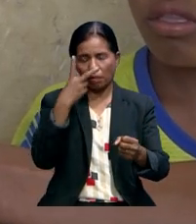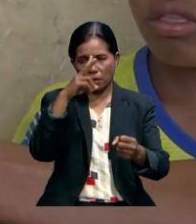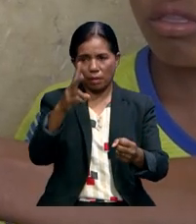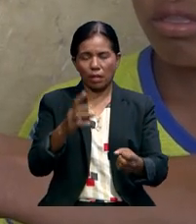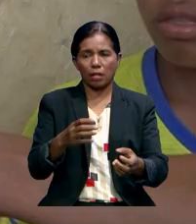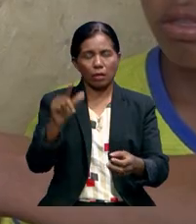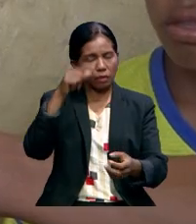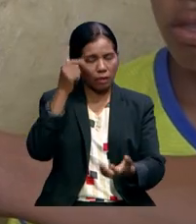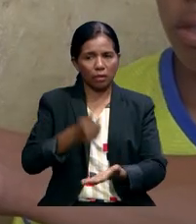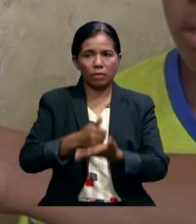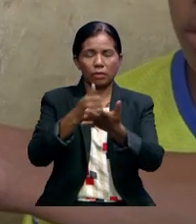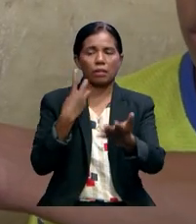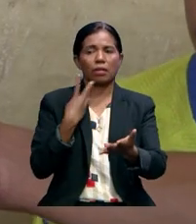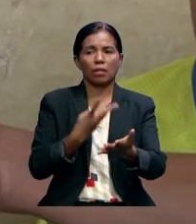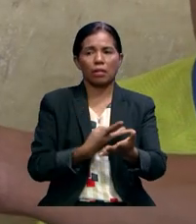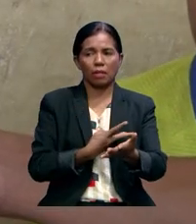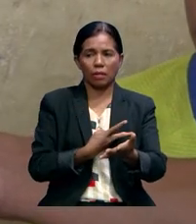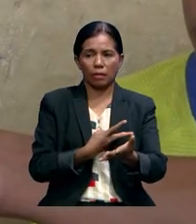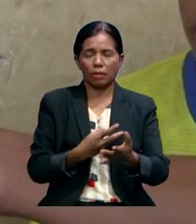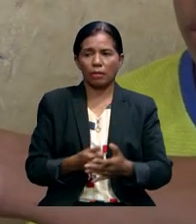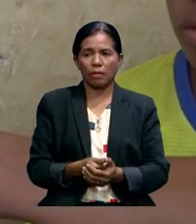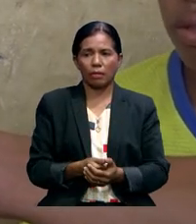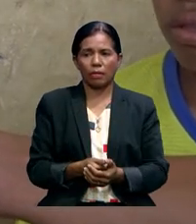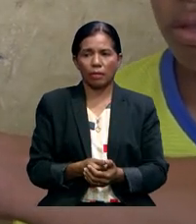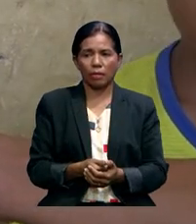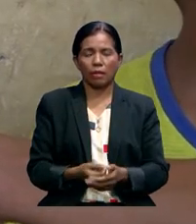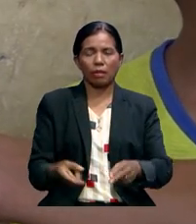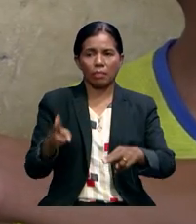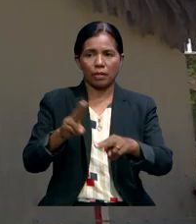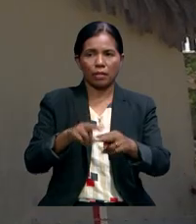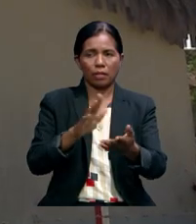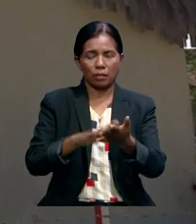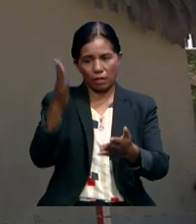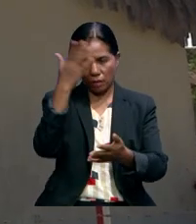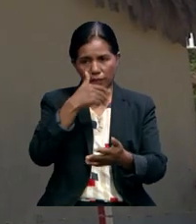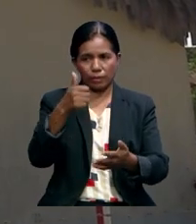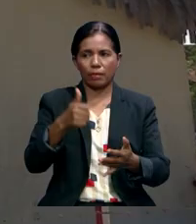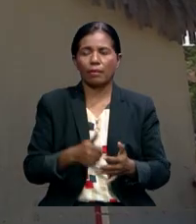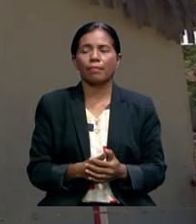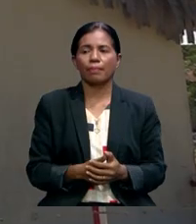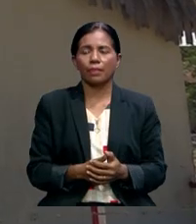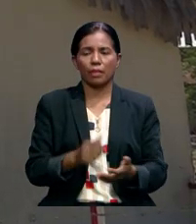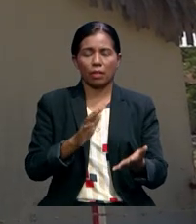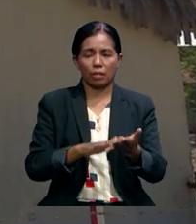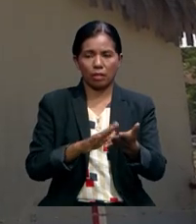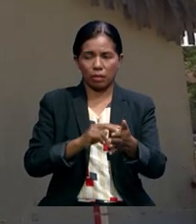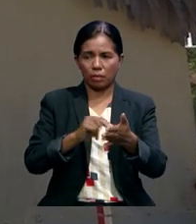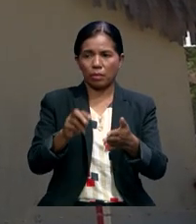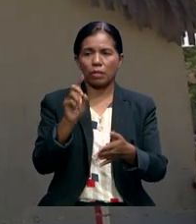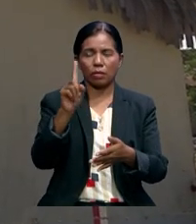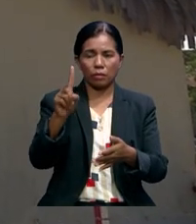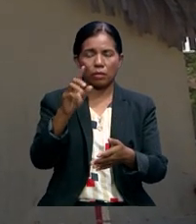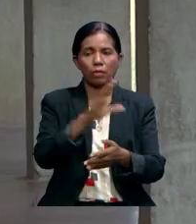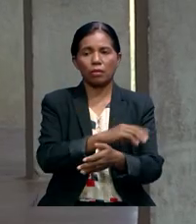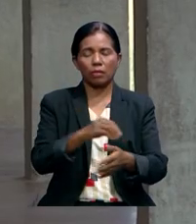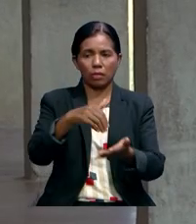Miami atuami nia ambiente escola nessa aí fora. Ensino básico filial número 1 tutuala e estudante